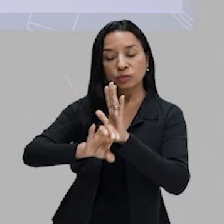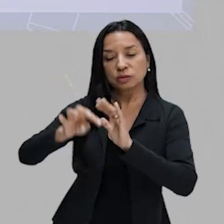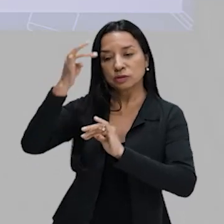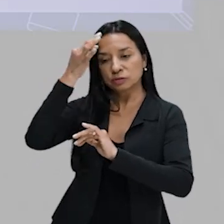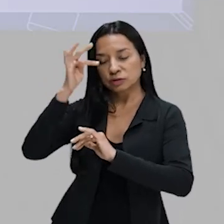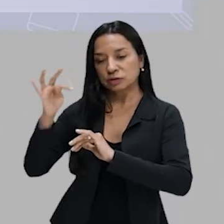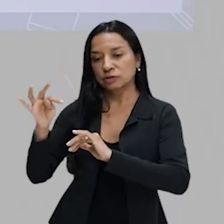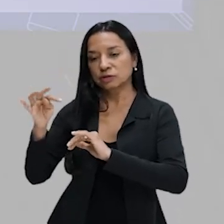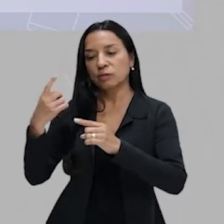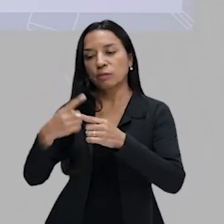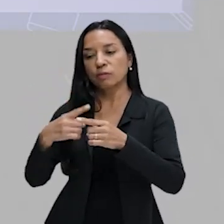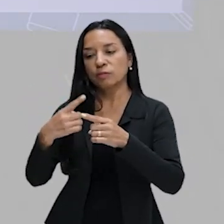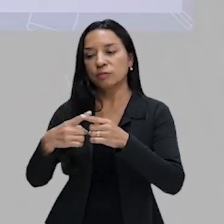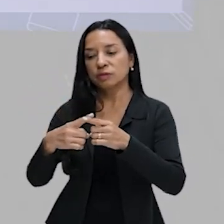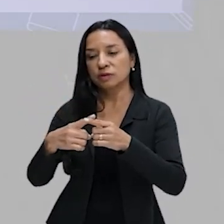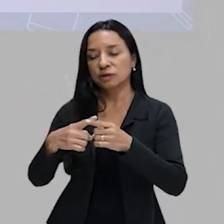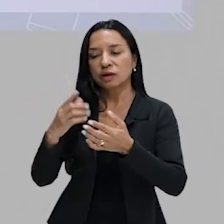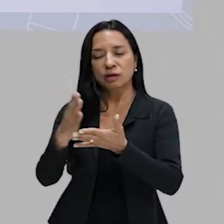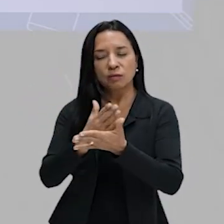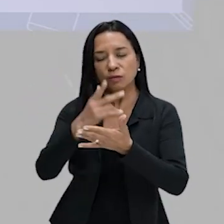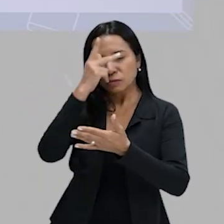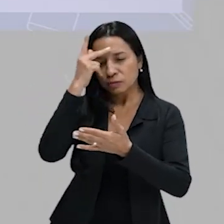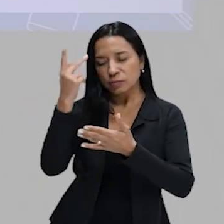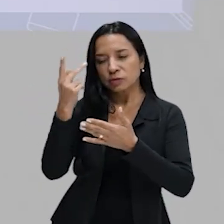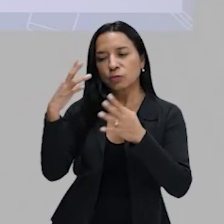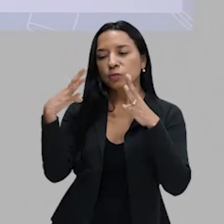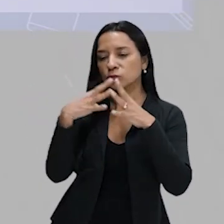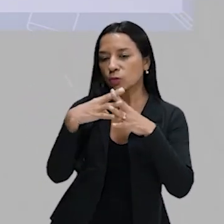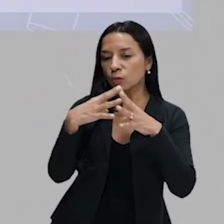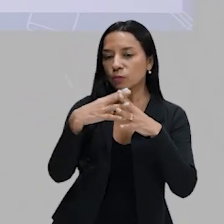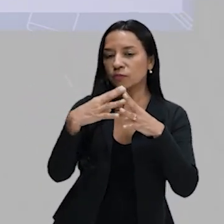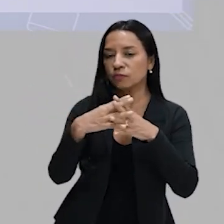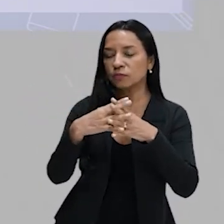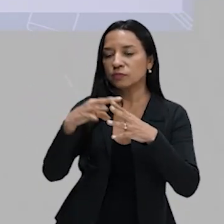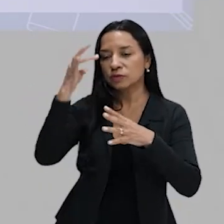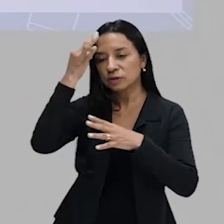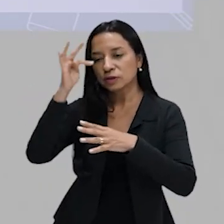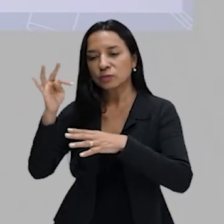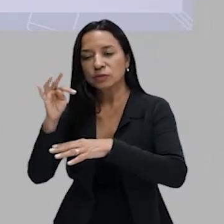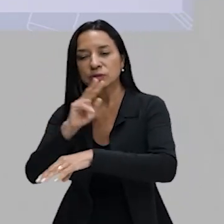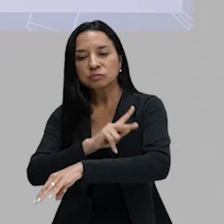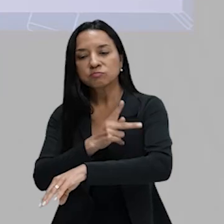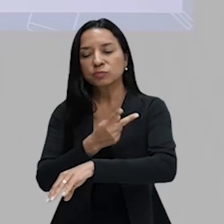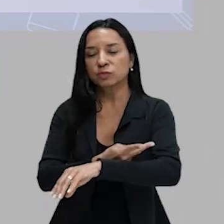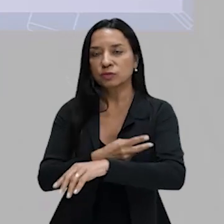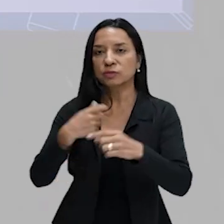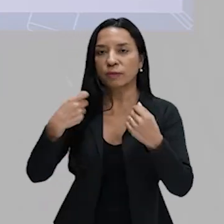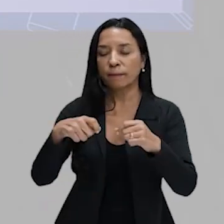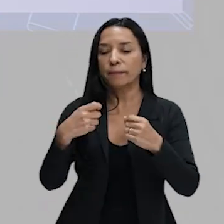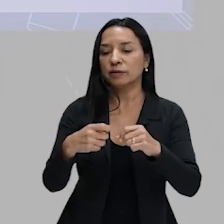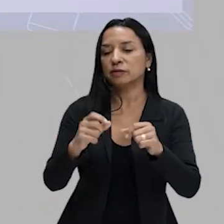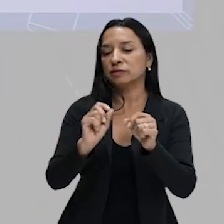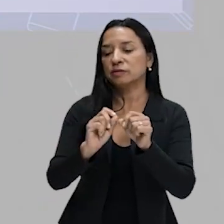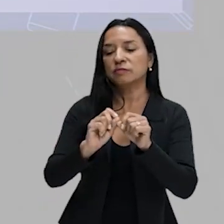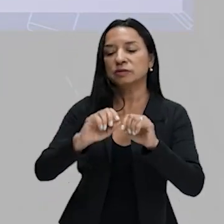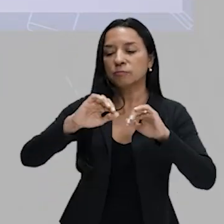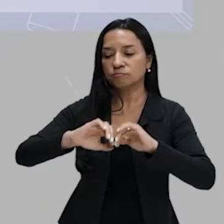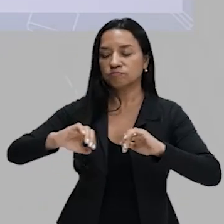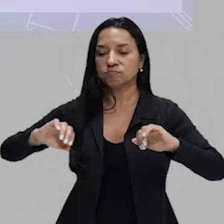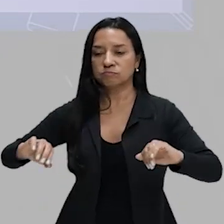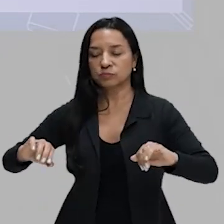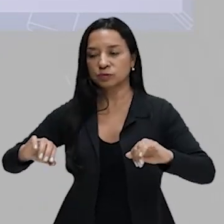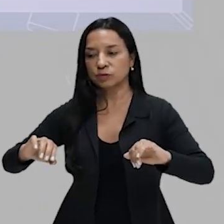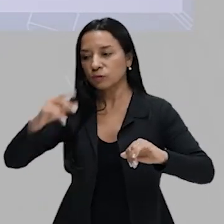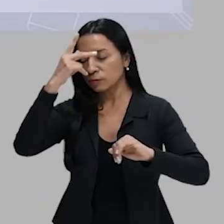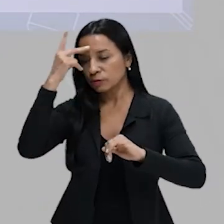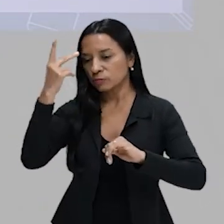pessoas confundem teoria com hipótese, então a gente precisa fazer essa distinção para que as